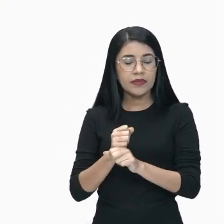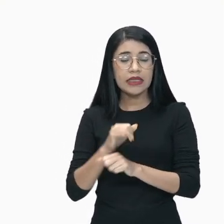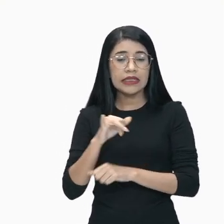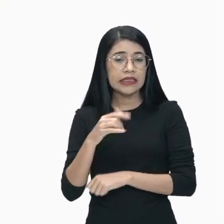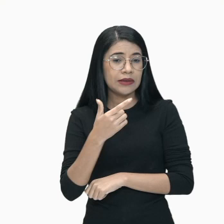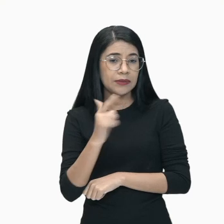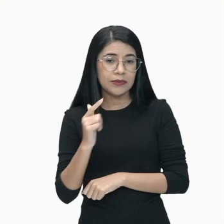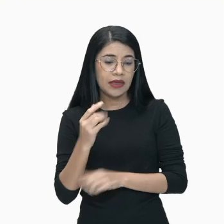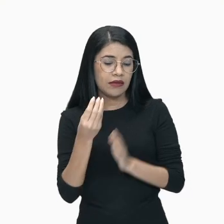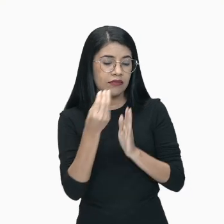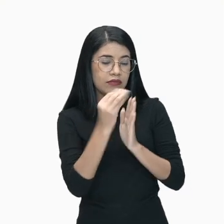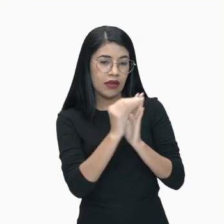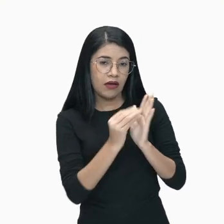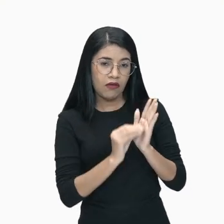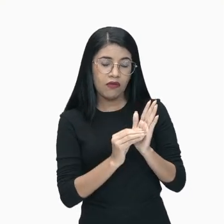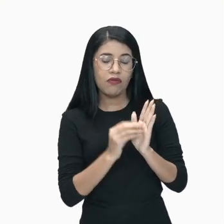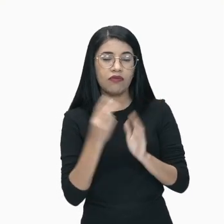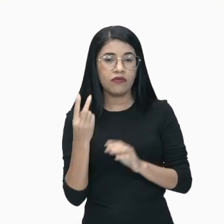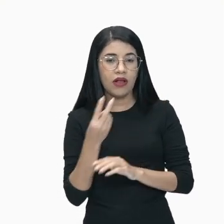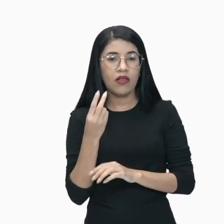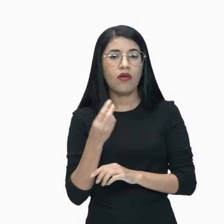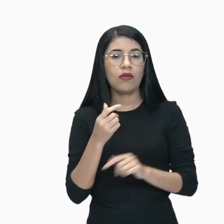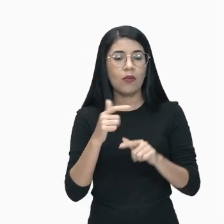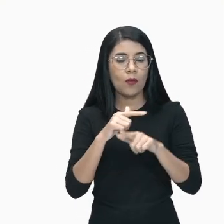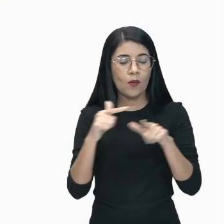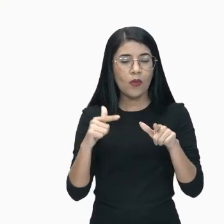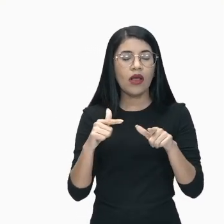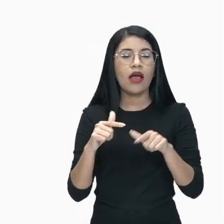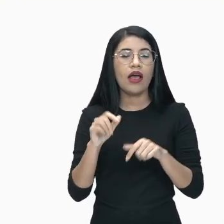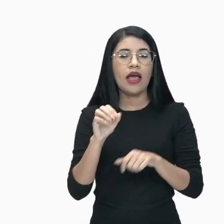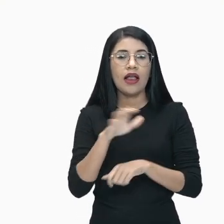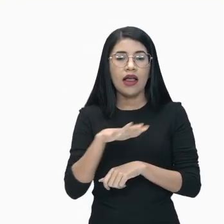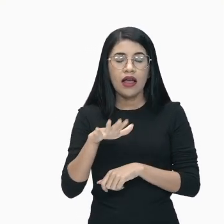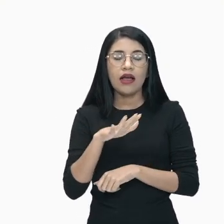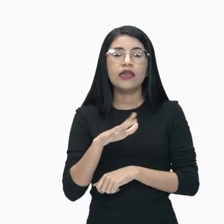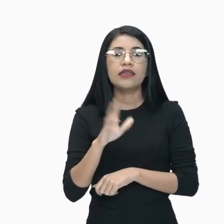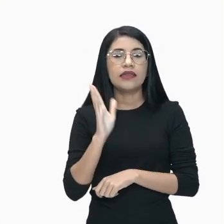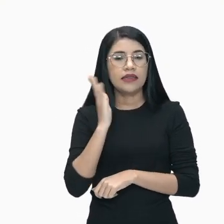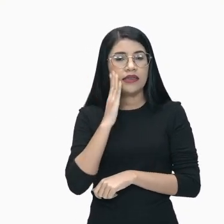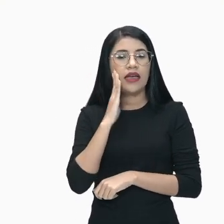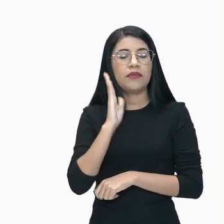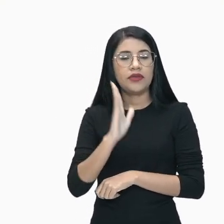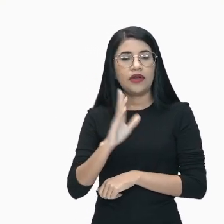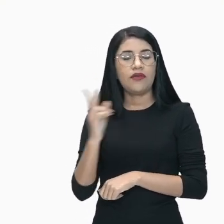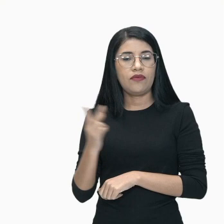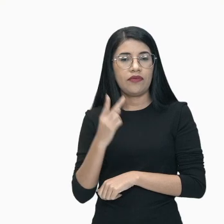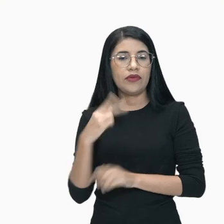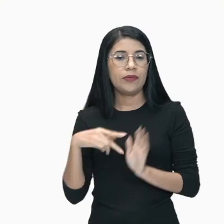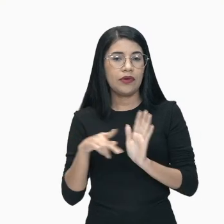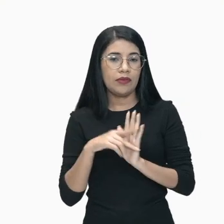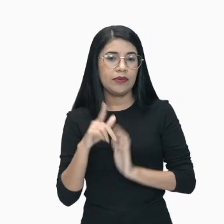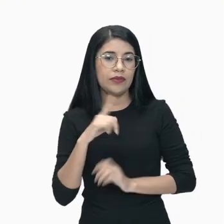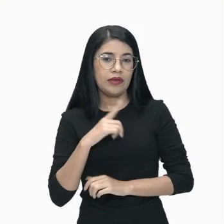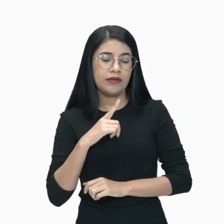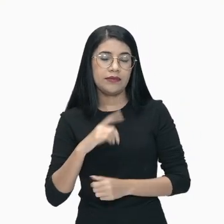valor nenhum, se só disser que está no vácuo, você já sabe que o valor é esse aqui que eu destaquei para você.